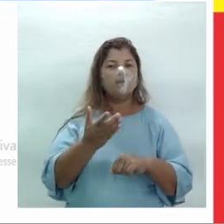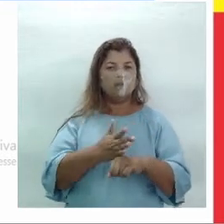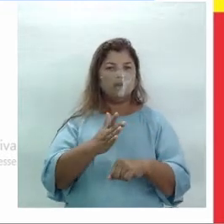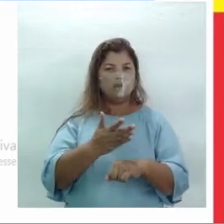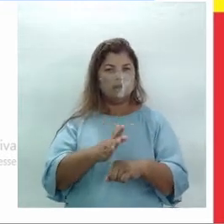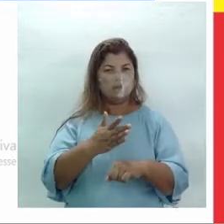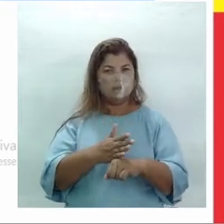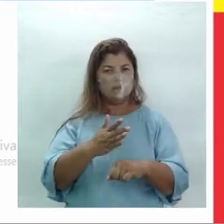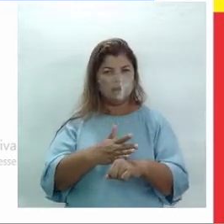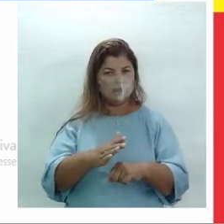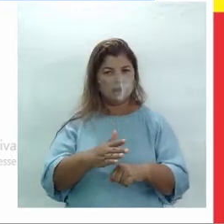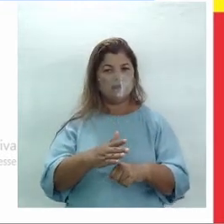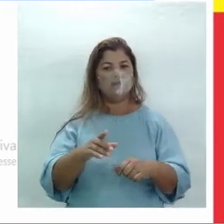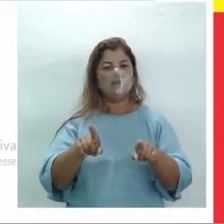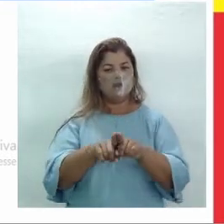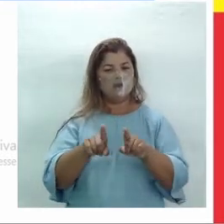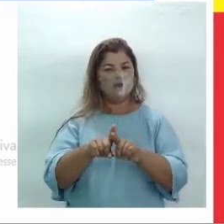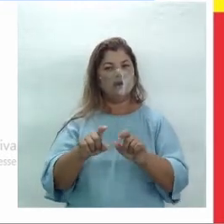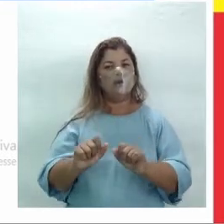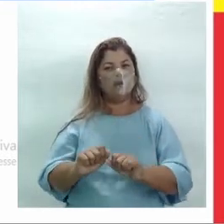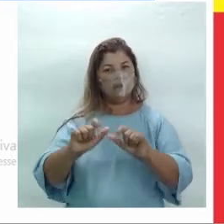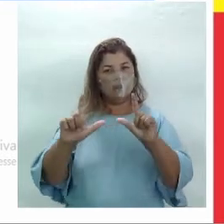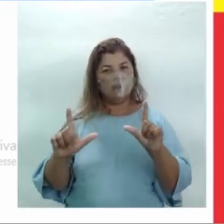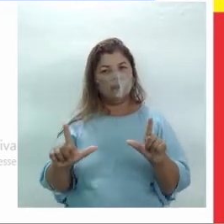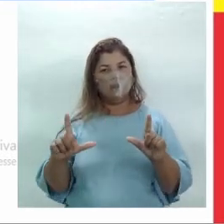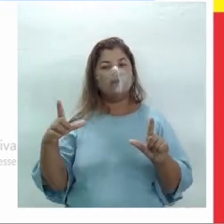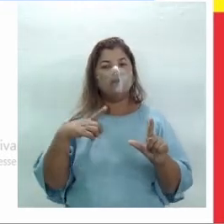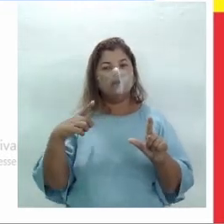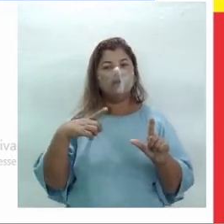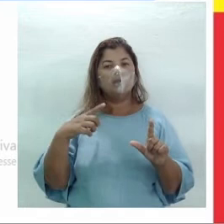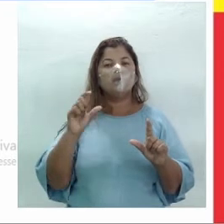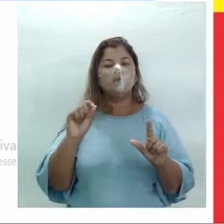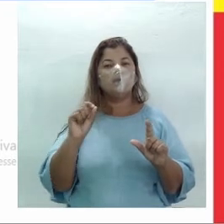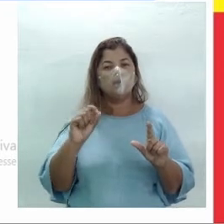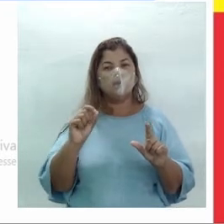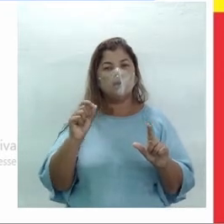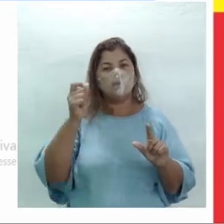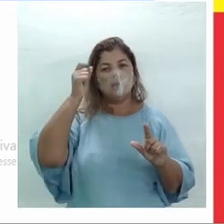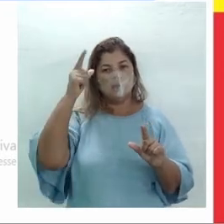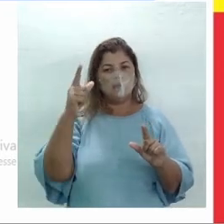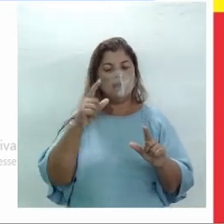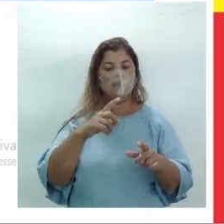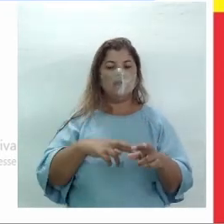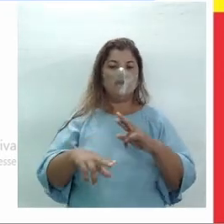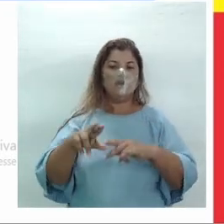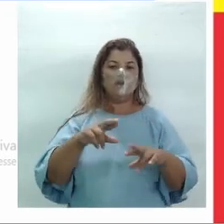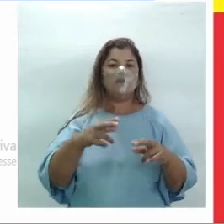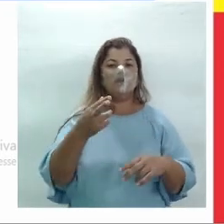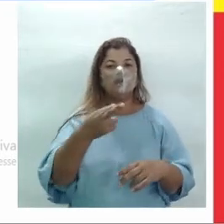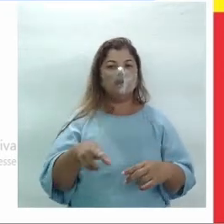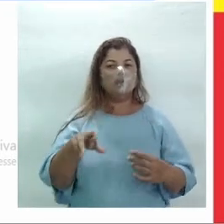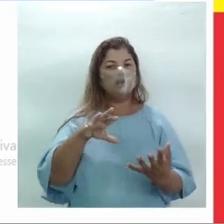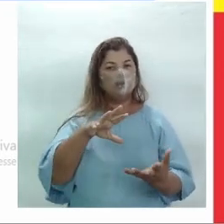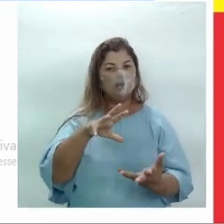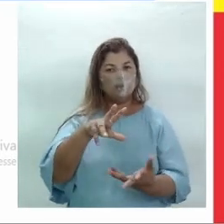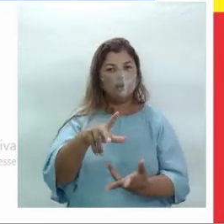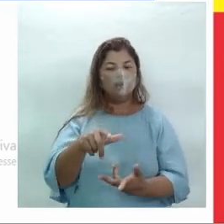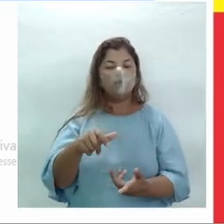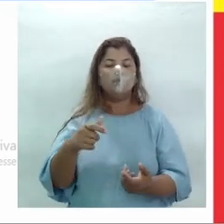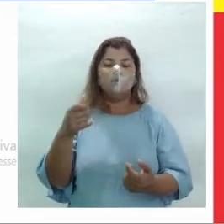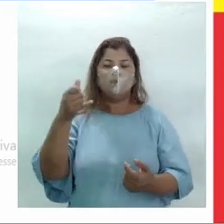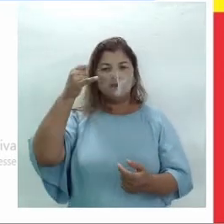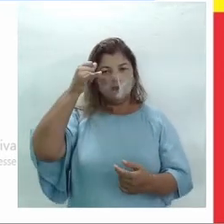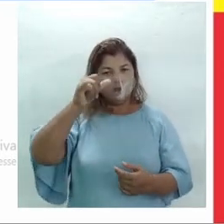na prática? Vejam, como há na tela, nós temos a ideia de que as diferentes religiões do